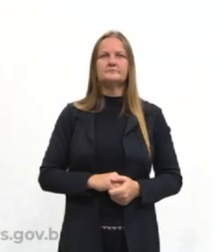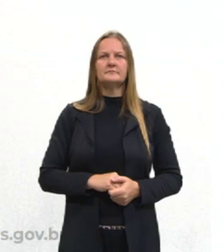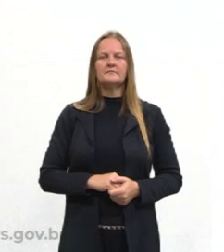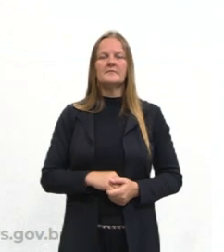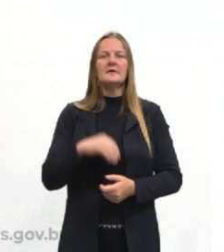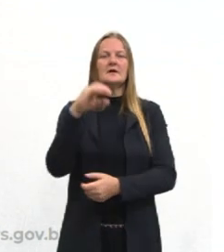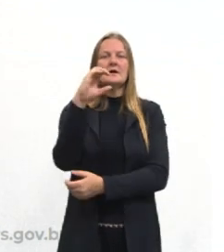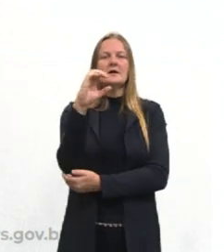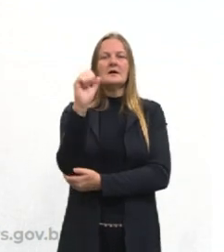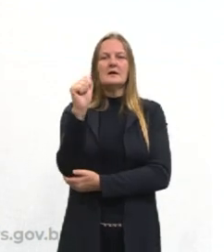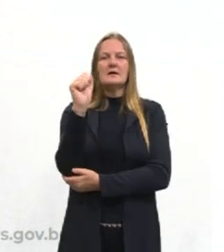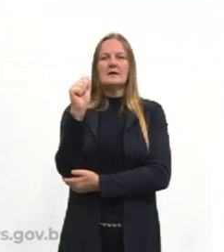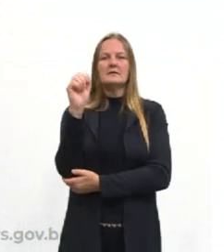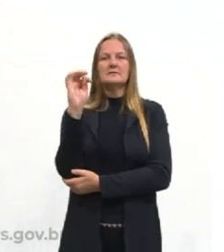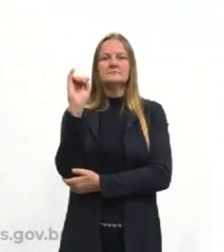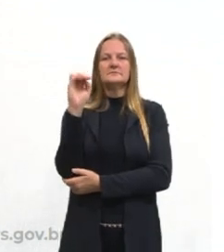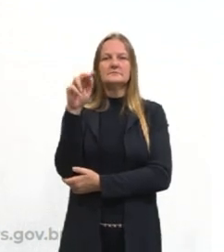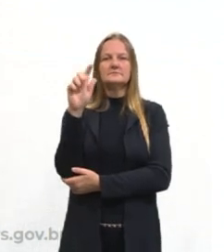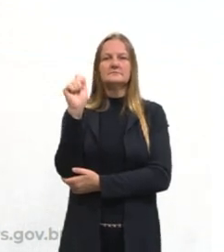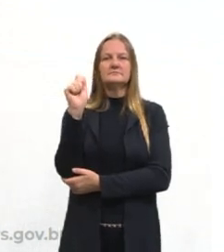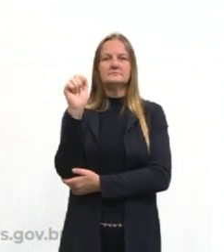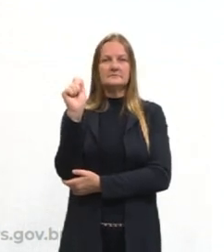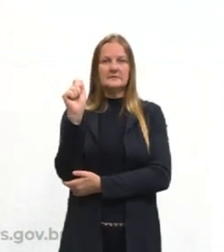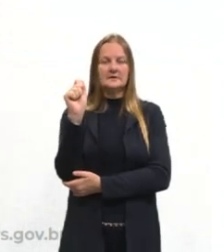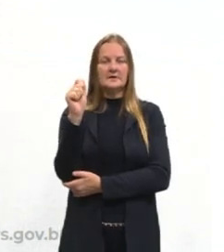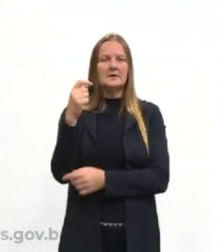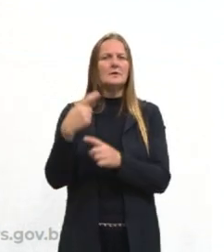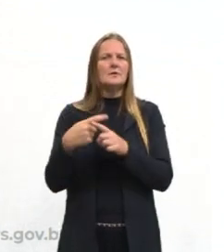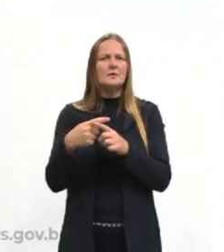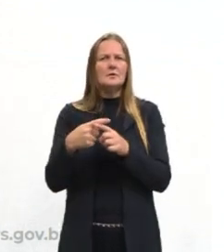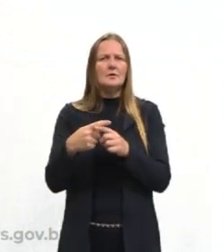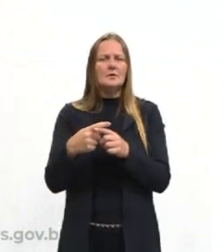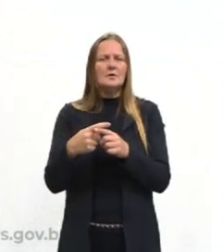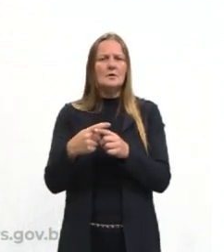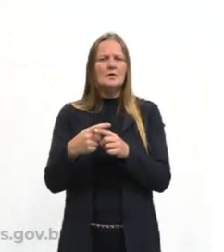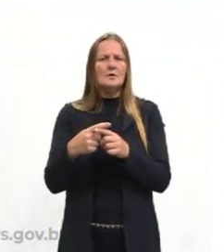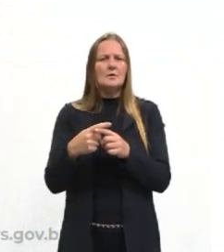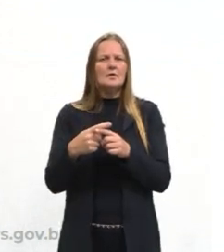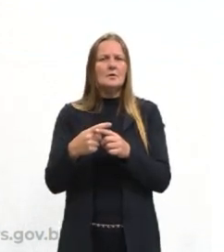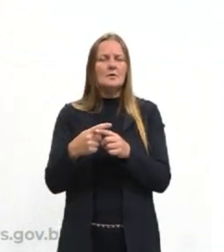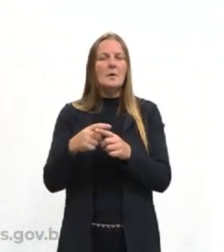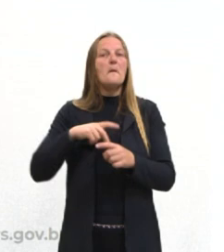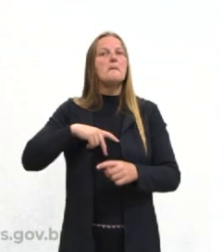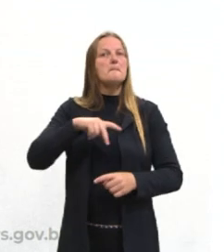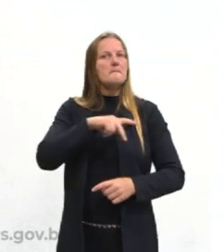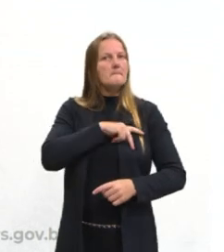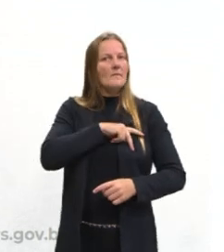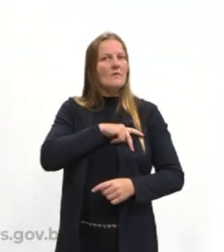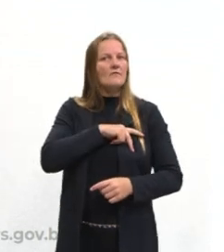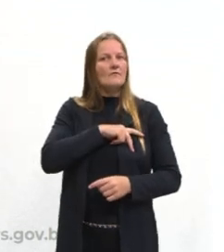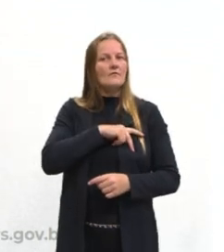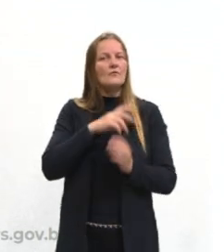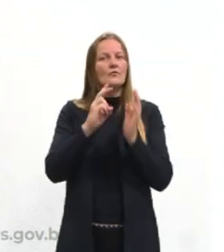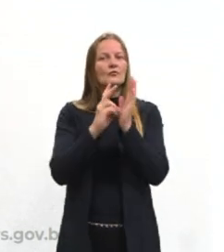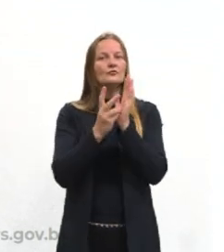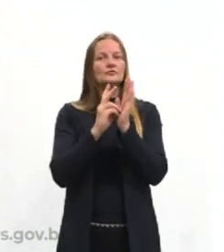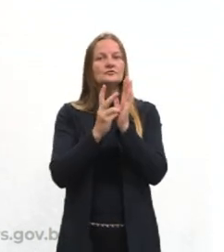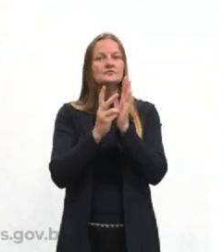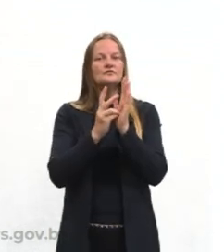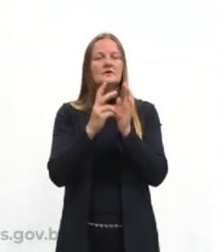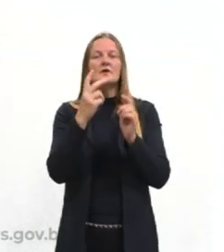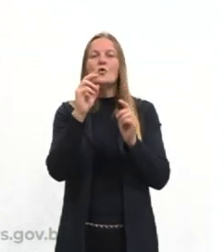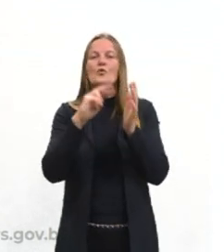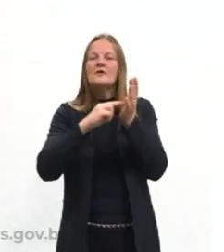Caatinga tá a gurizada Caatinga esse nome é originário dos povos indígenas e quer dizer marca Branca